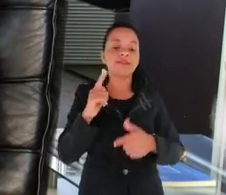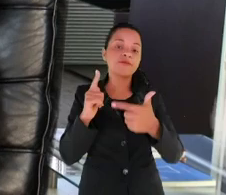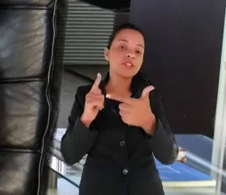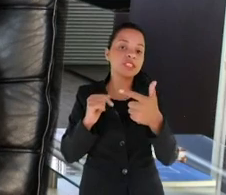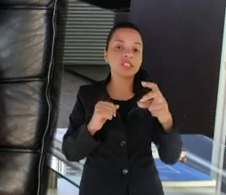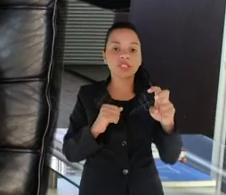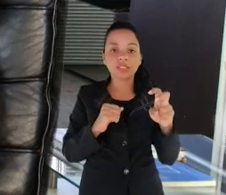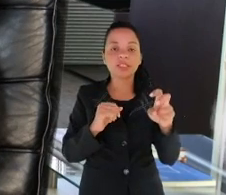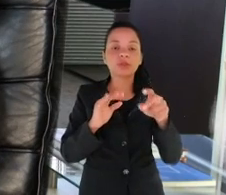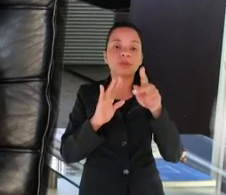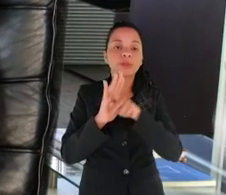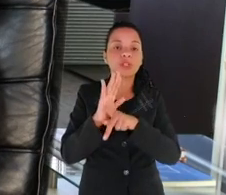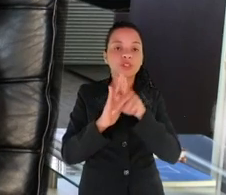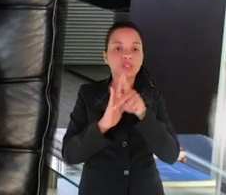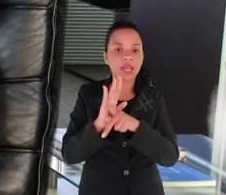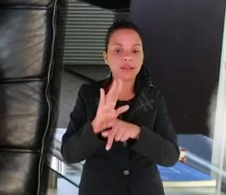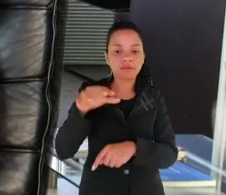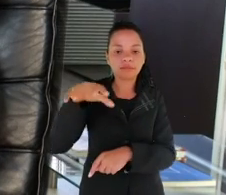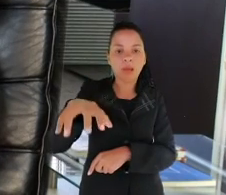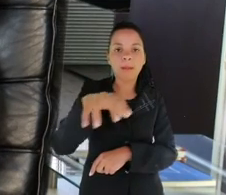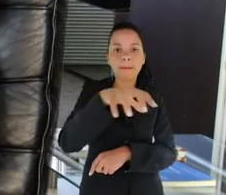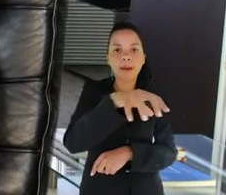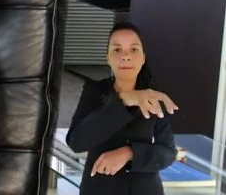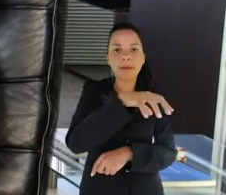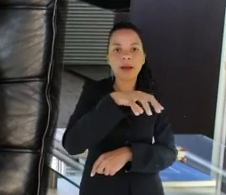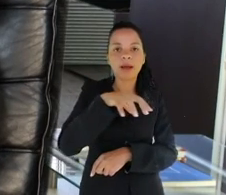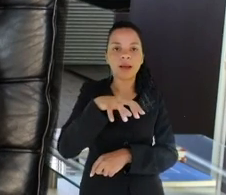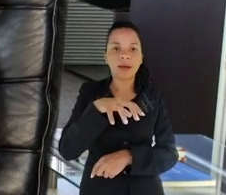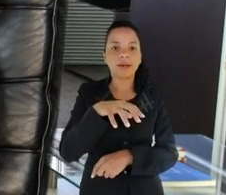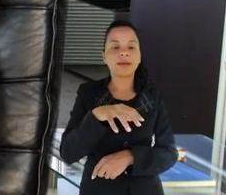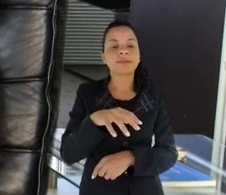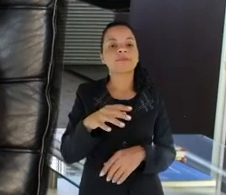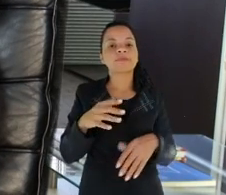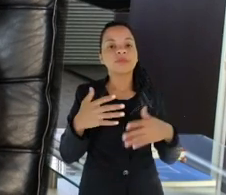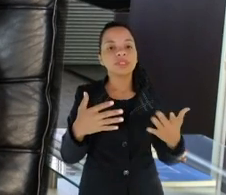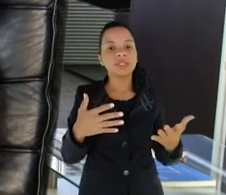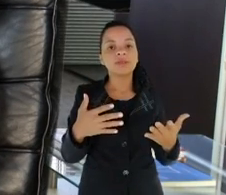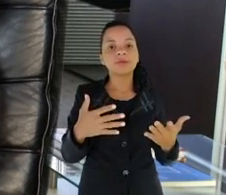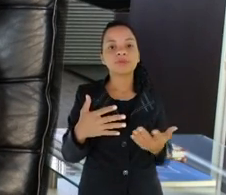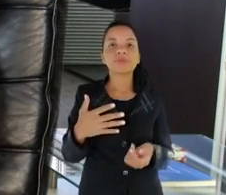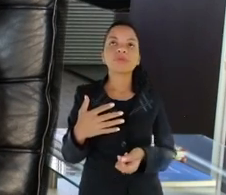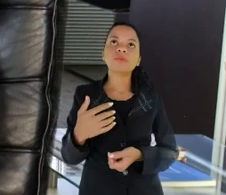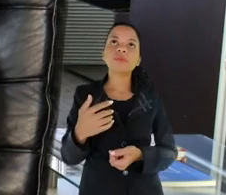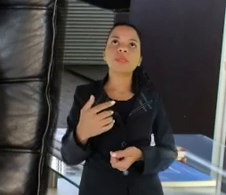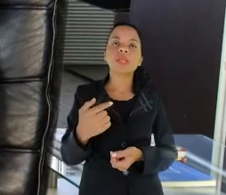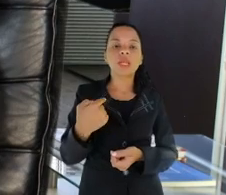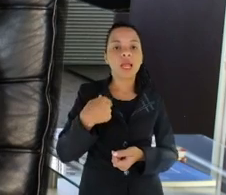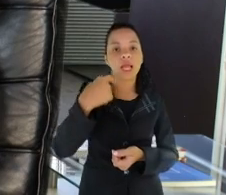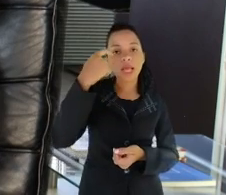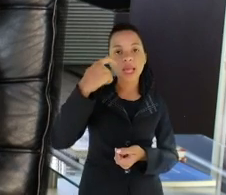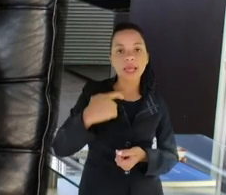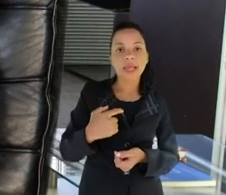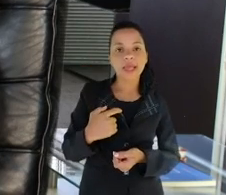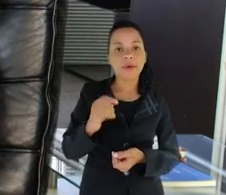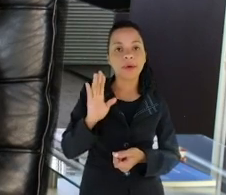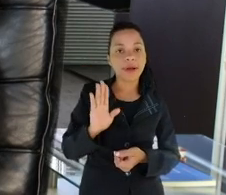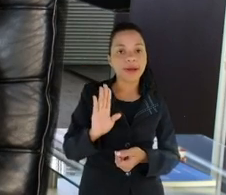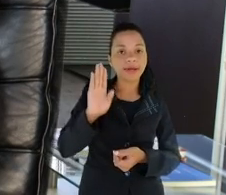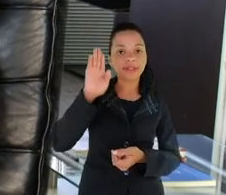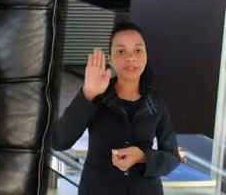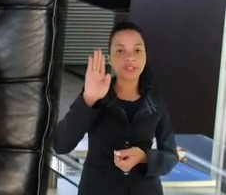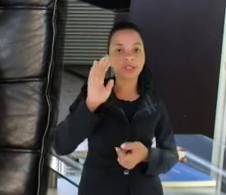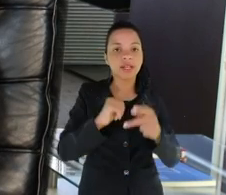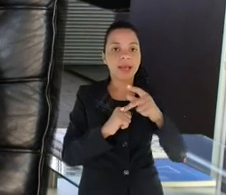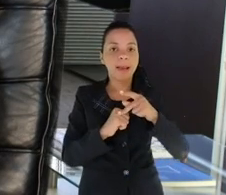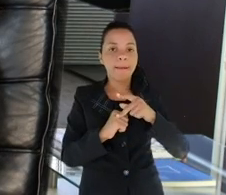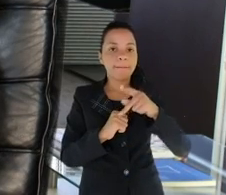de 100 ali, no caso. Então, com 25 projetos, eu candidatei a uma pós pela Presidência